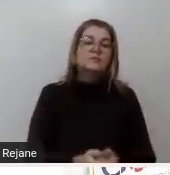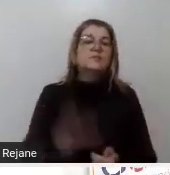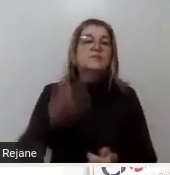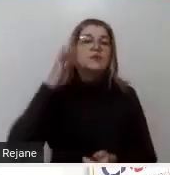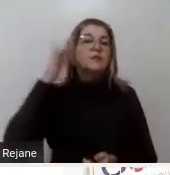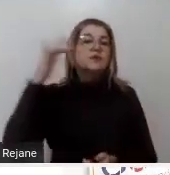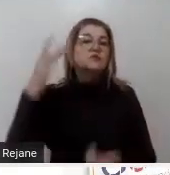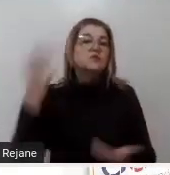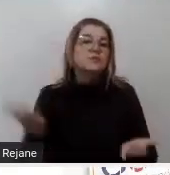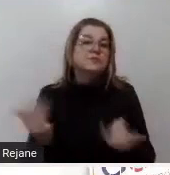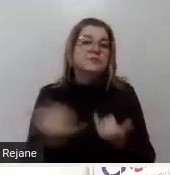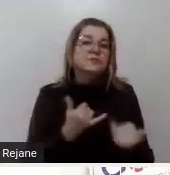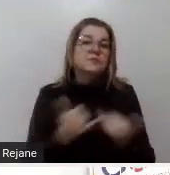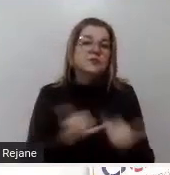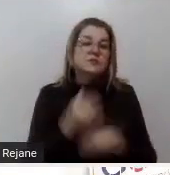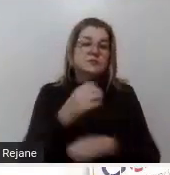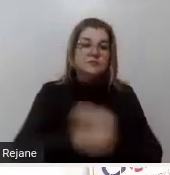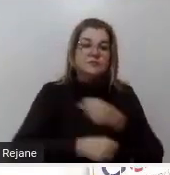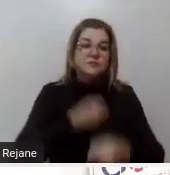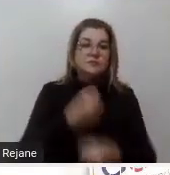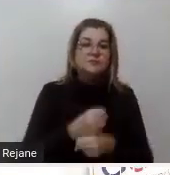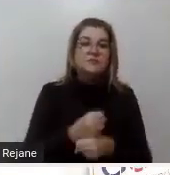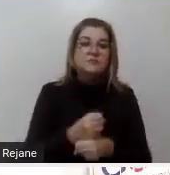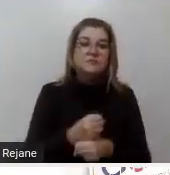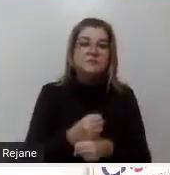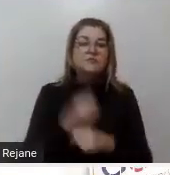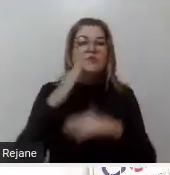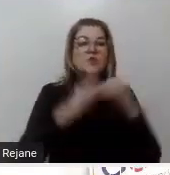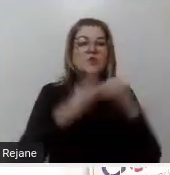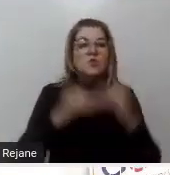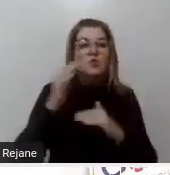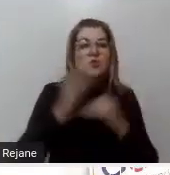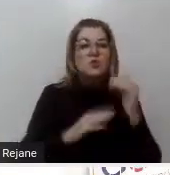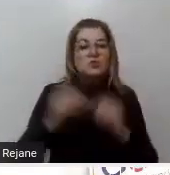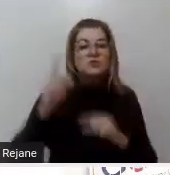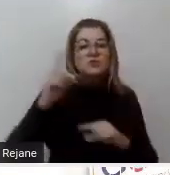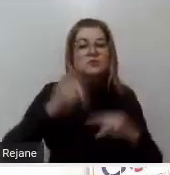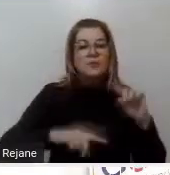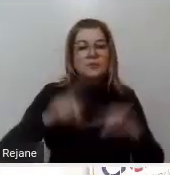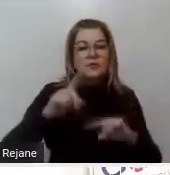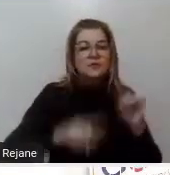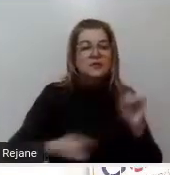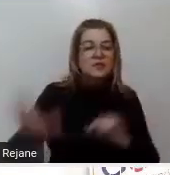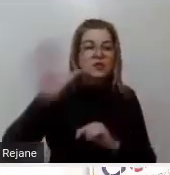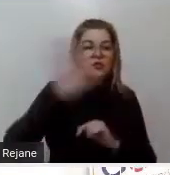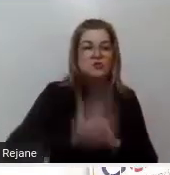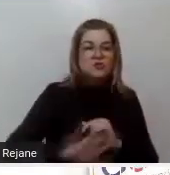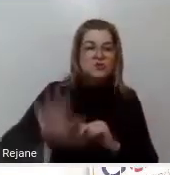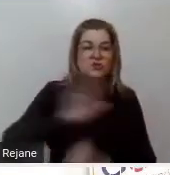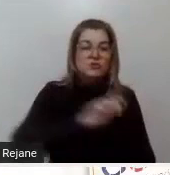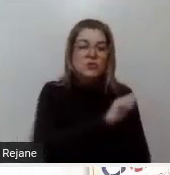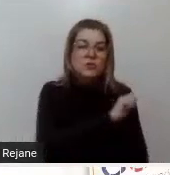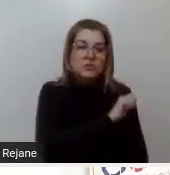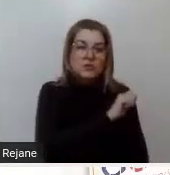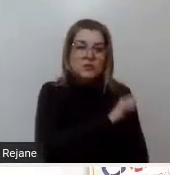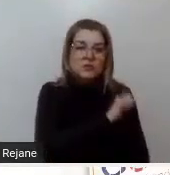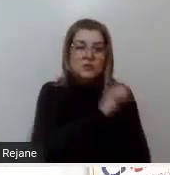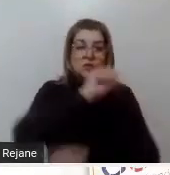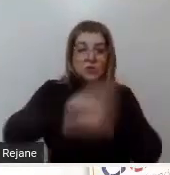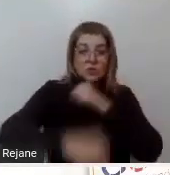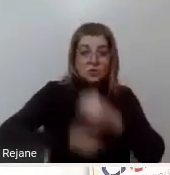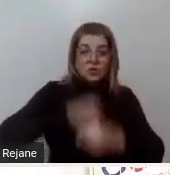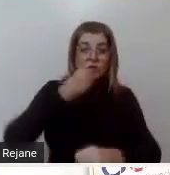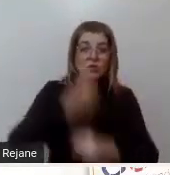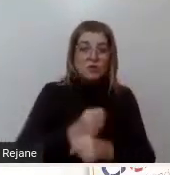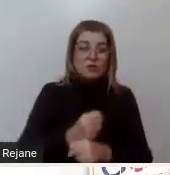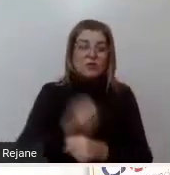vocês agora, este ano, construindo todo esse material para os seus alunos. Chegando ano que vem, nada